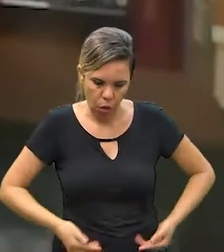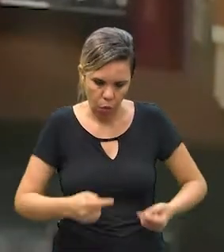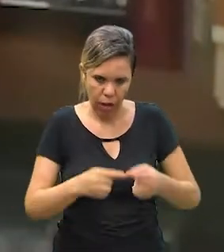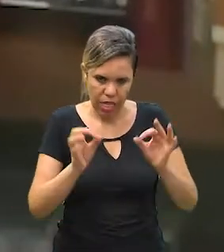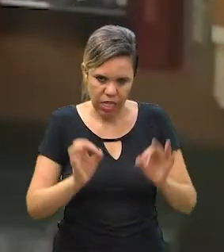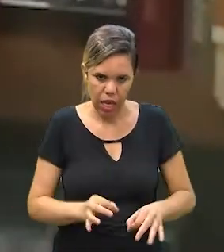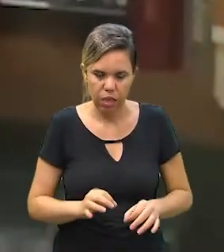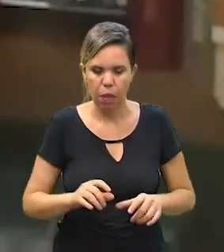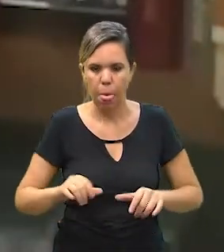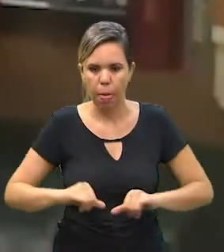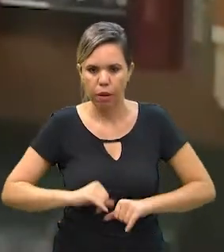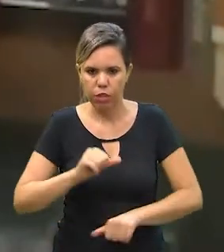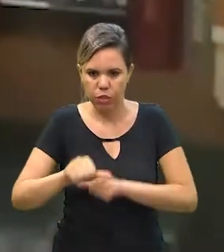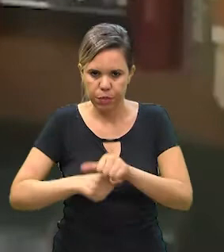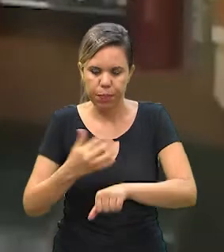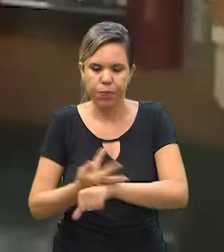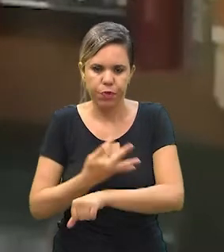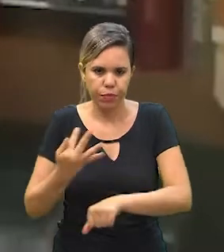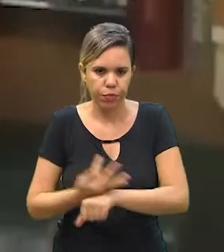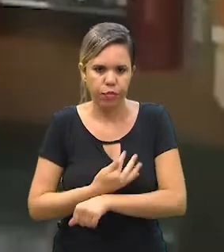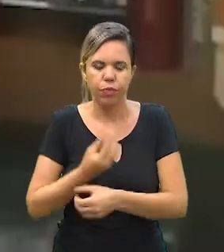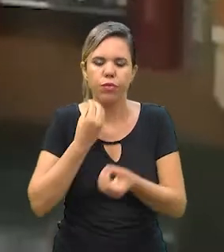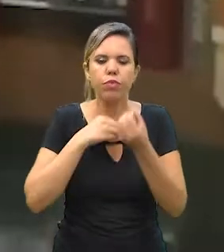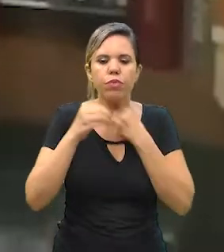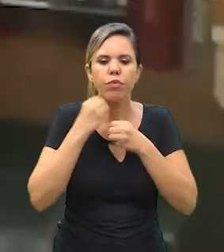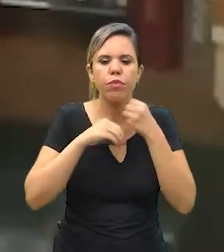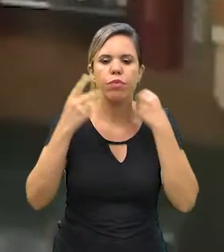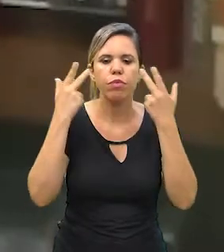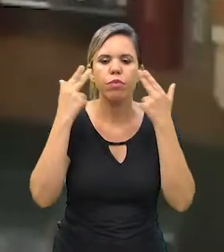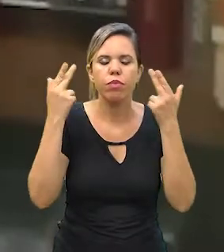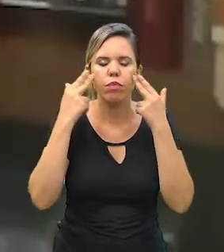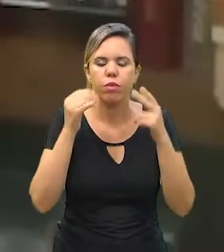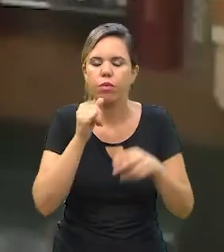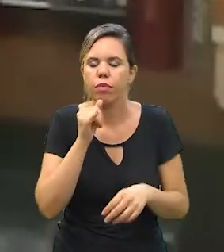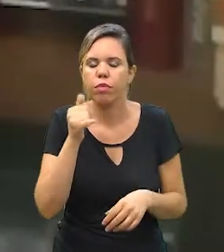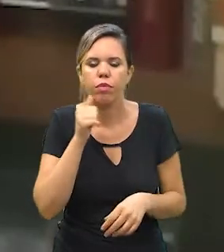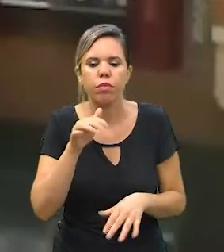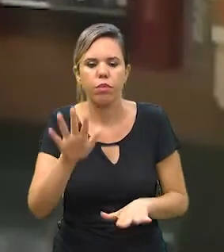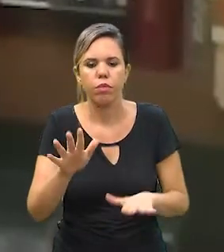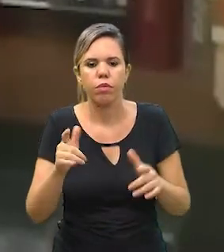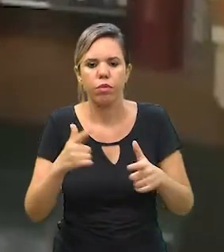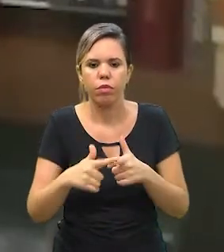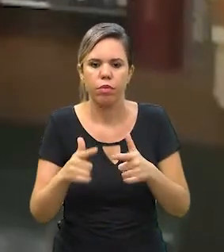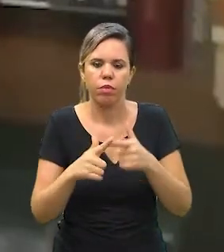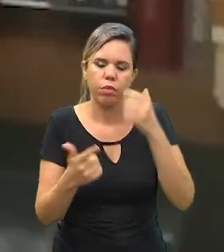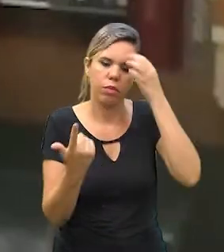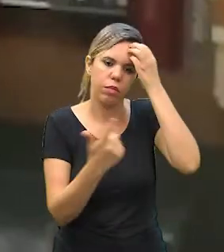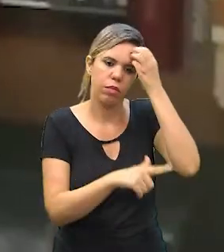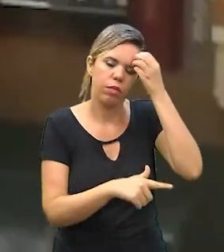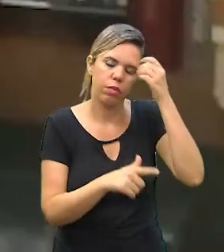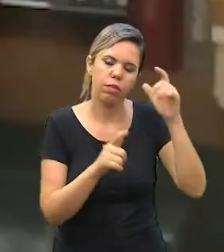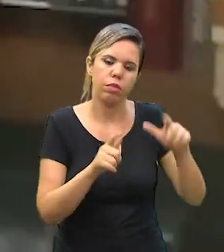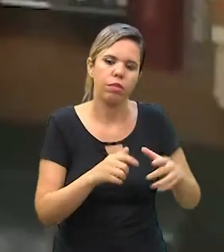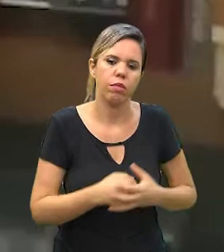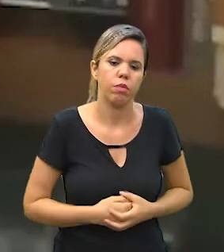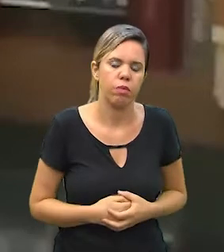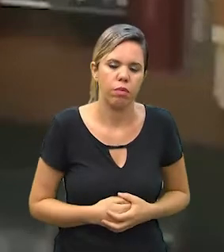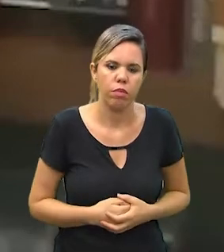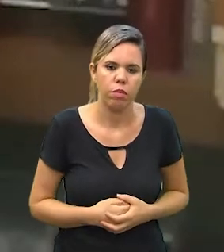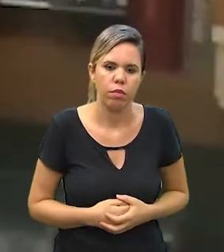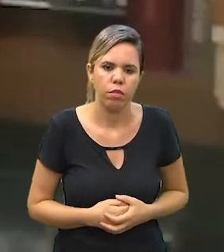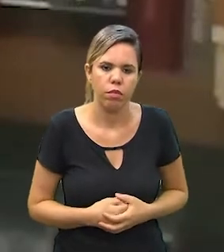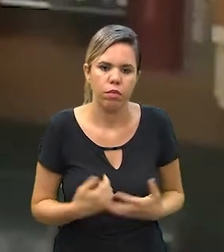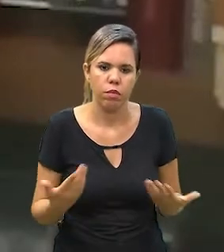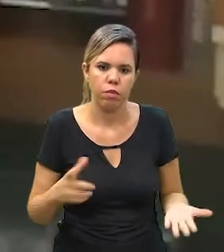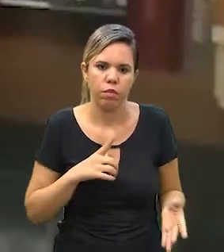ação dos ciclos hormonais normais da mulher. O problema é que quando ele está localizado em outro local,